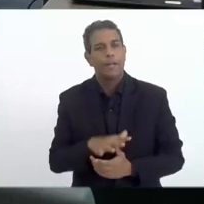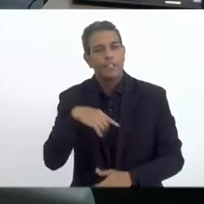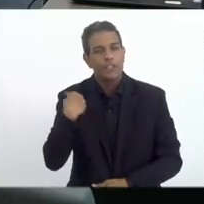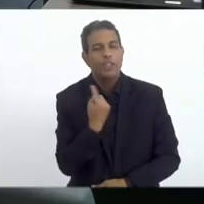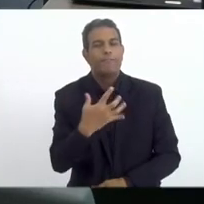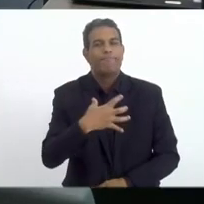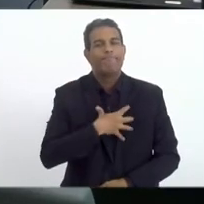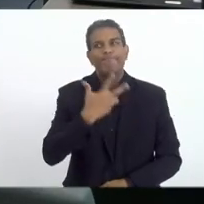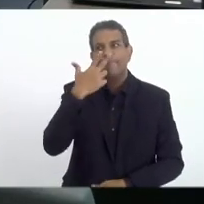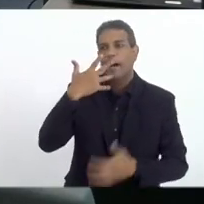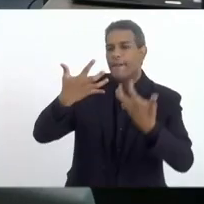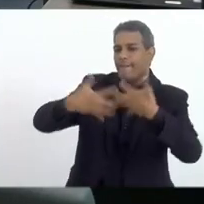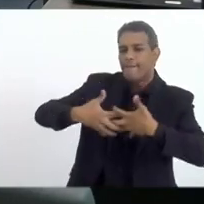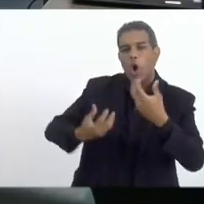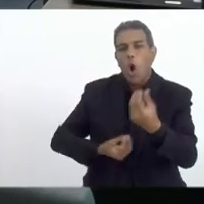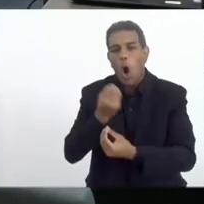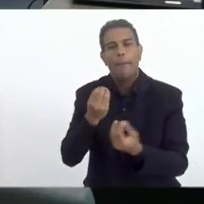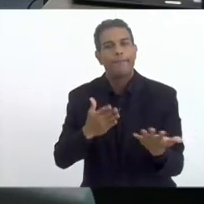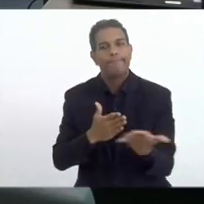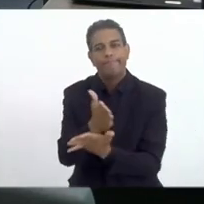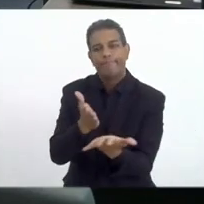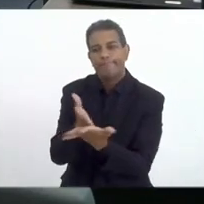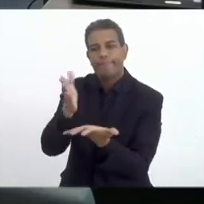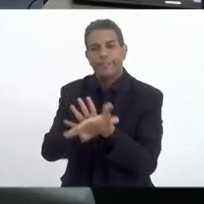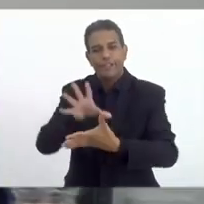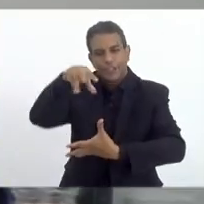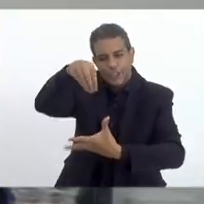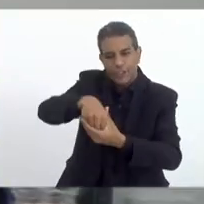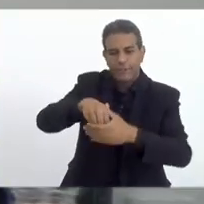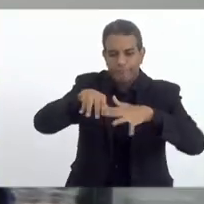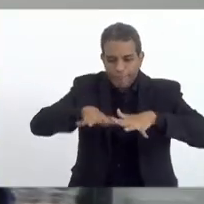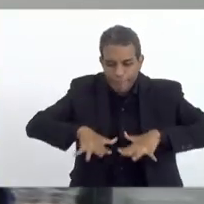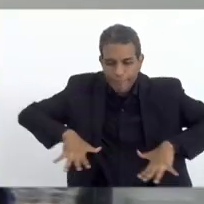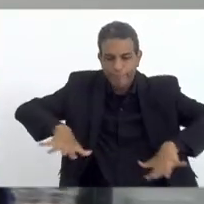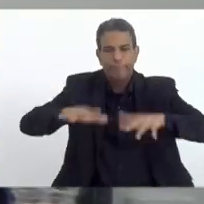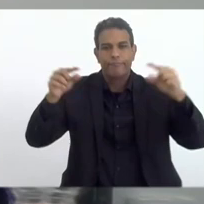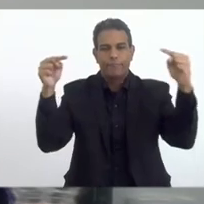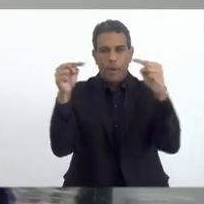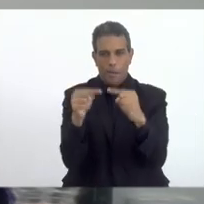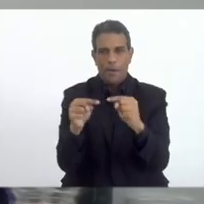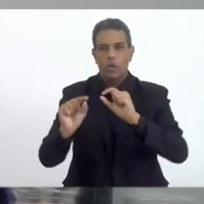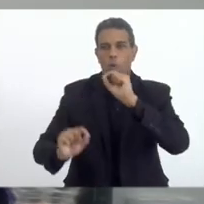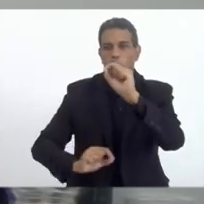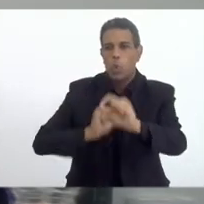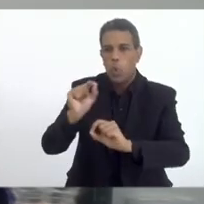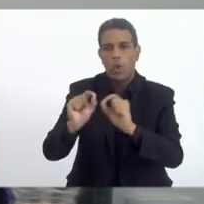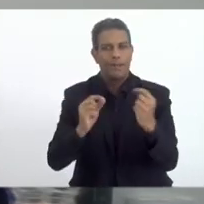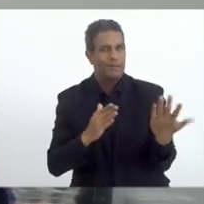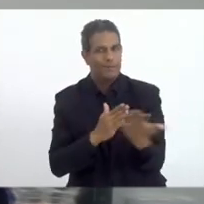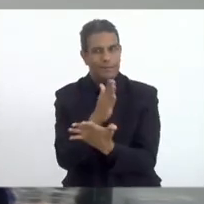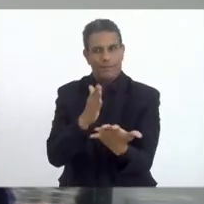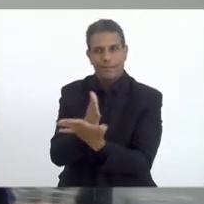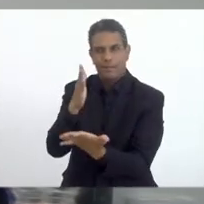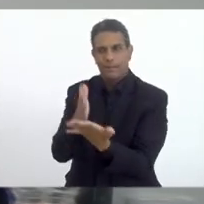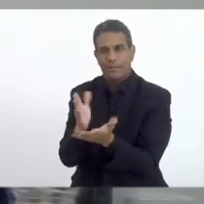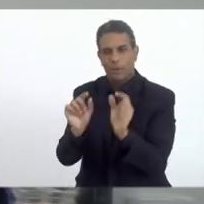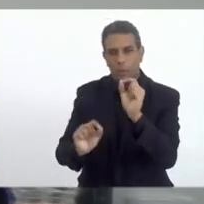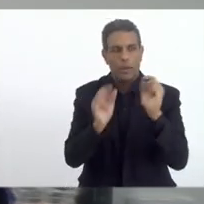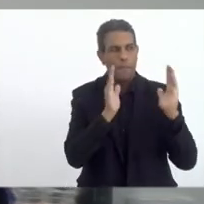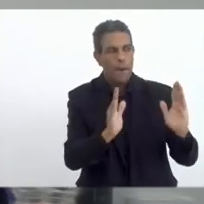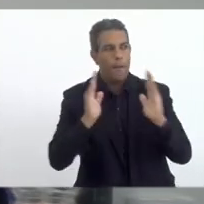vai ter que, internamente aqui, conforme bem colocado aqui pelo deputado Luiz Paulo,